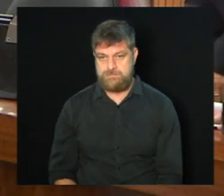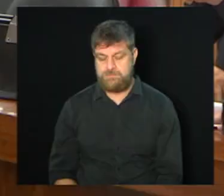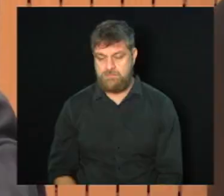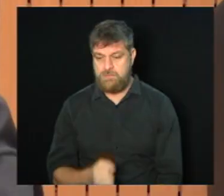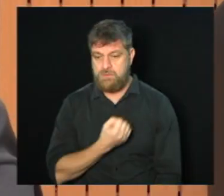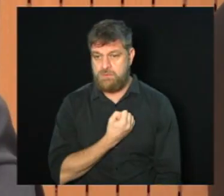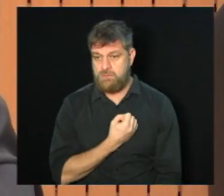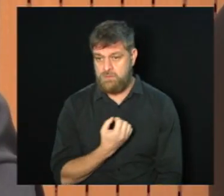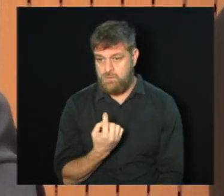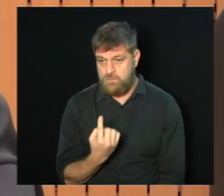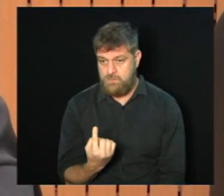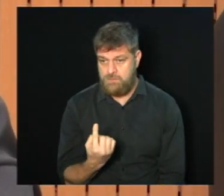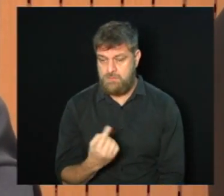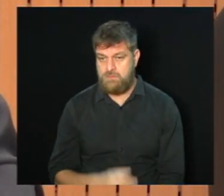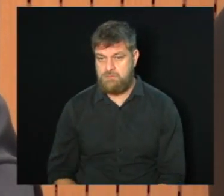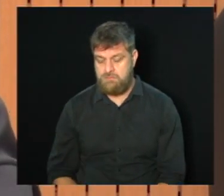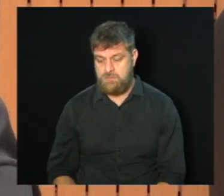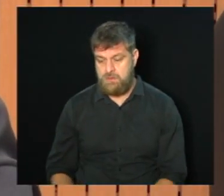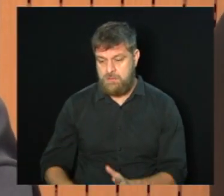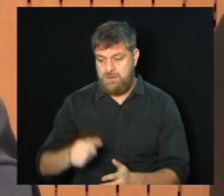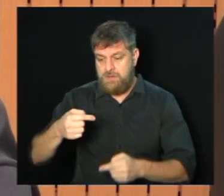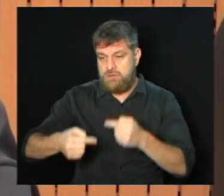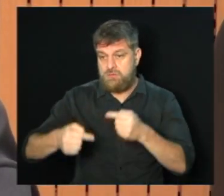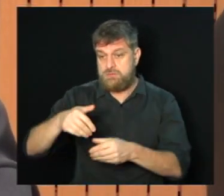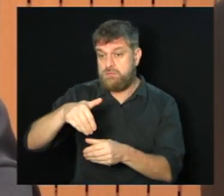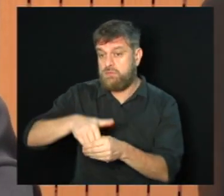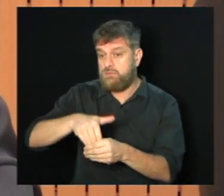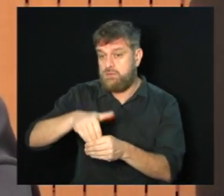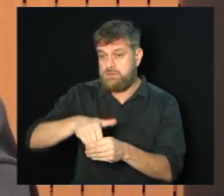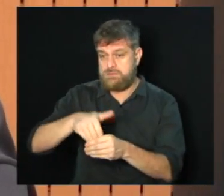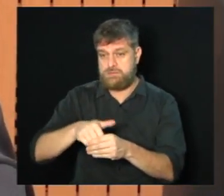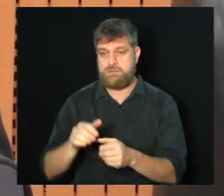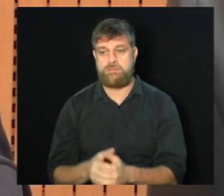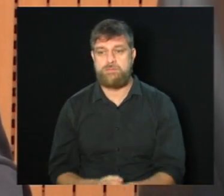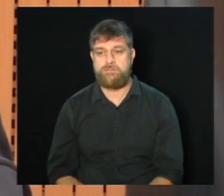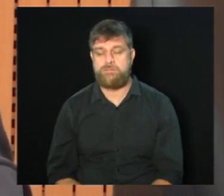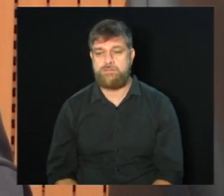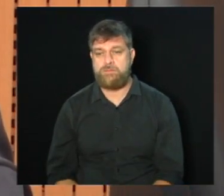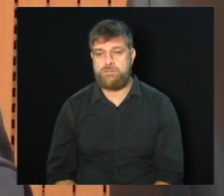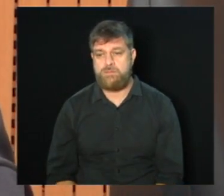Item 1. Primeira discussão e votação.